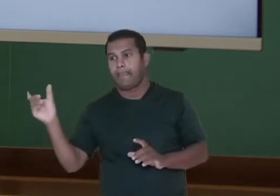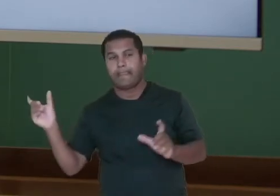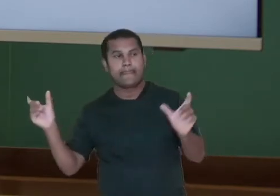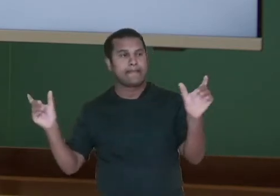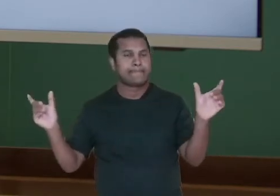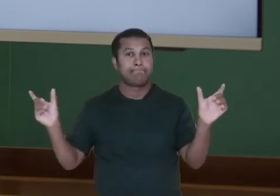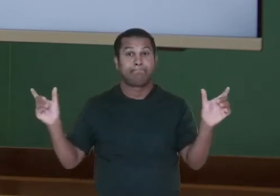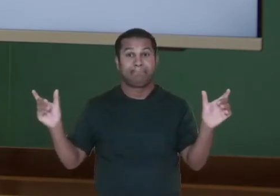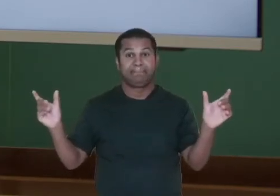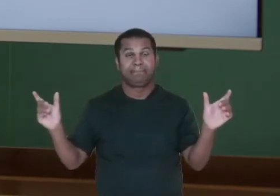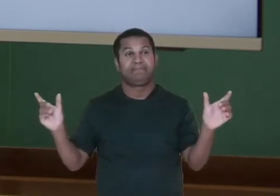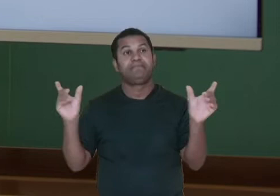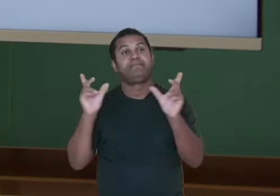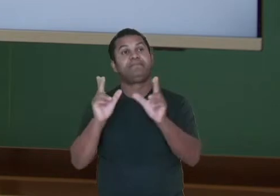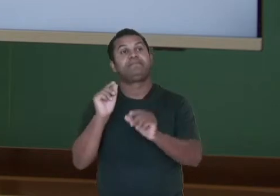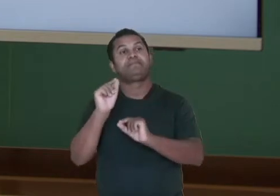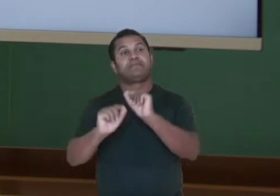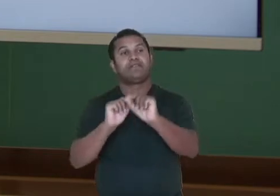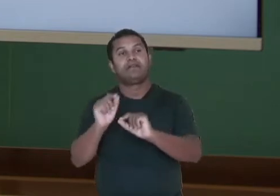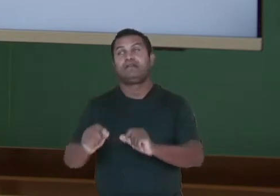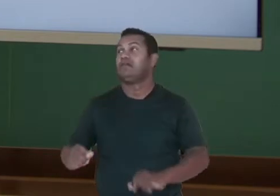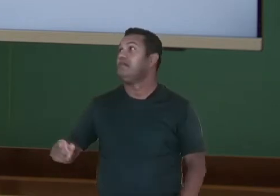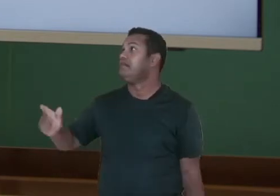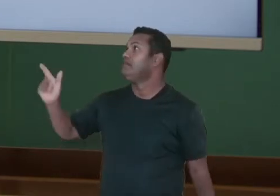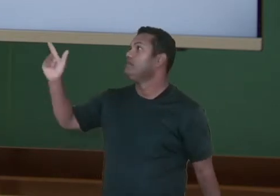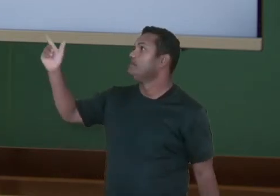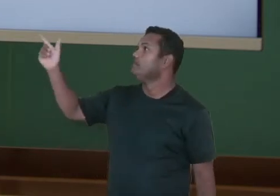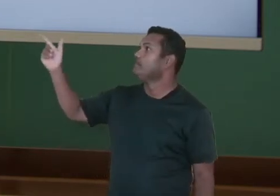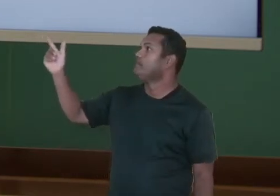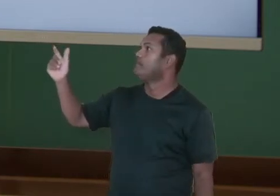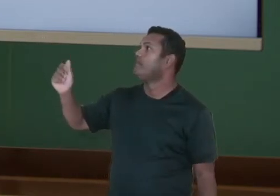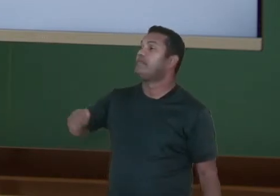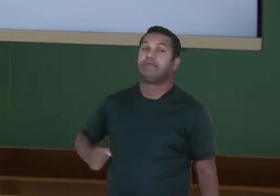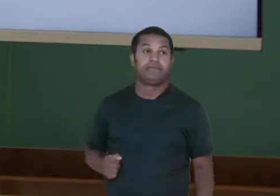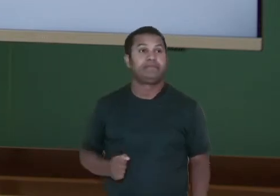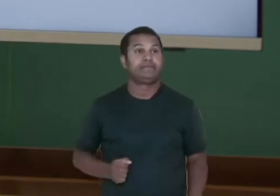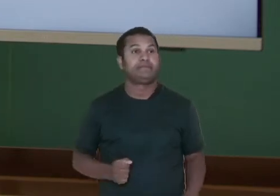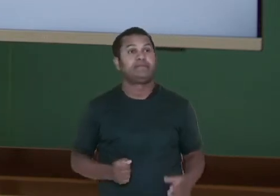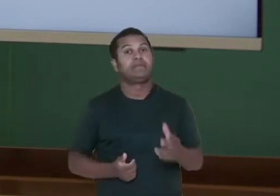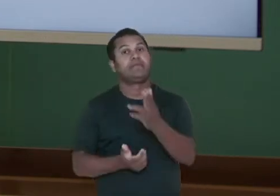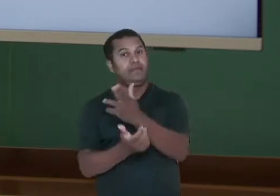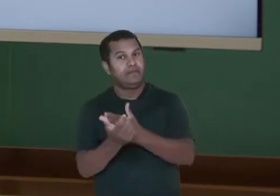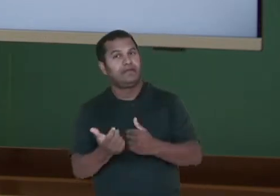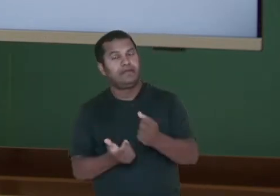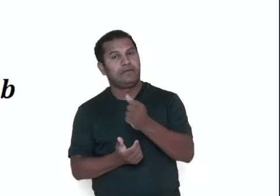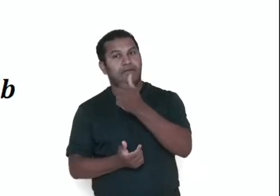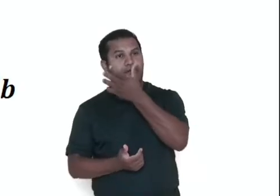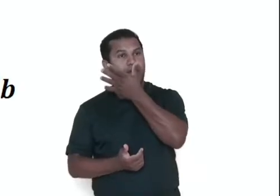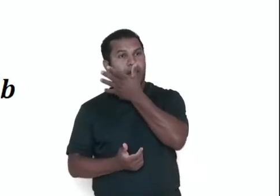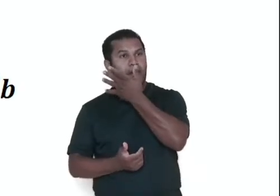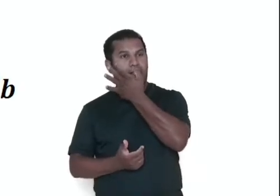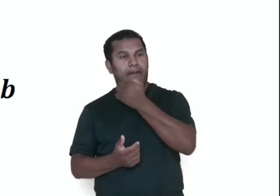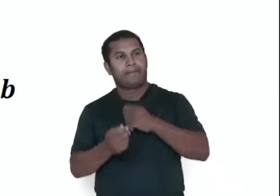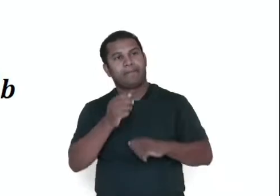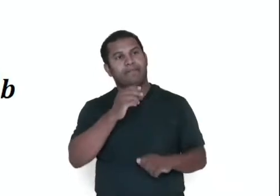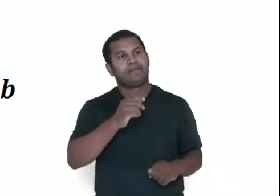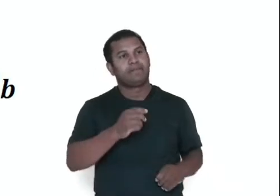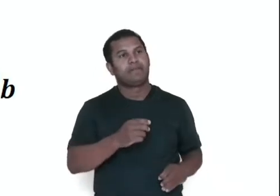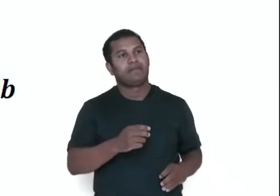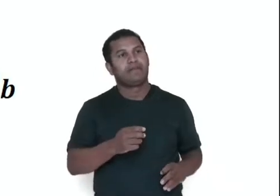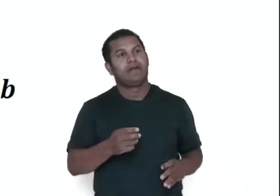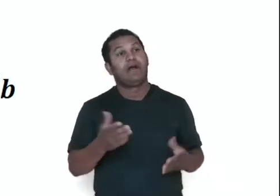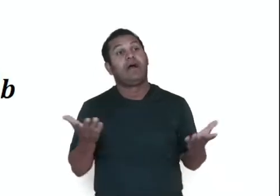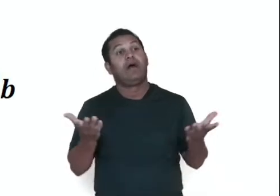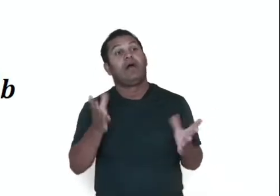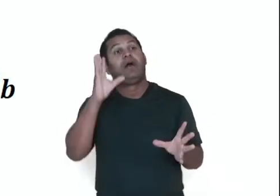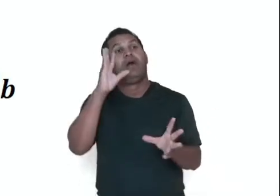que antes é igual a que depois, então nós vamos ter isso aqui em módulo, que a massa do